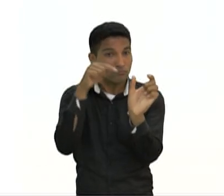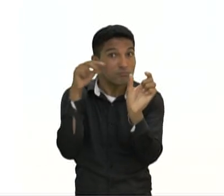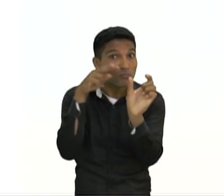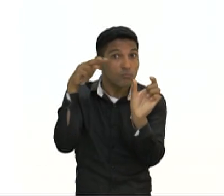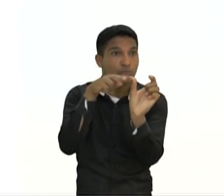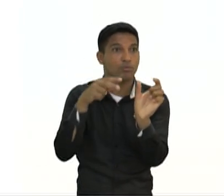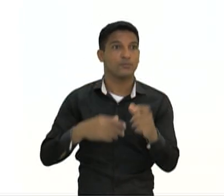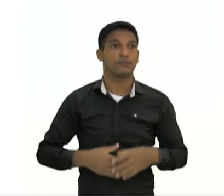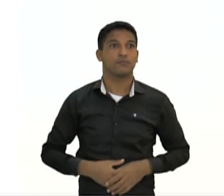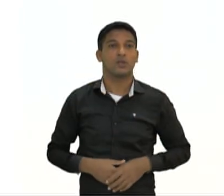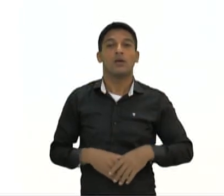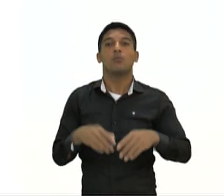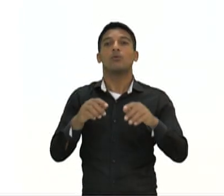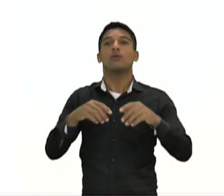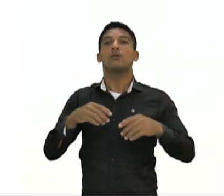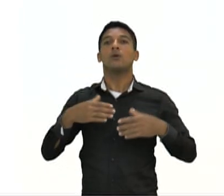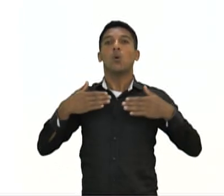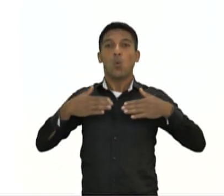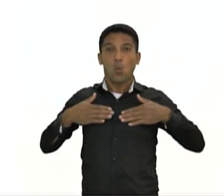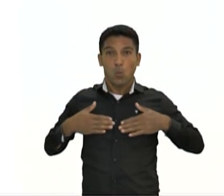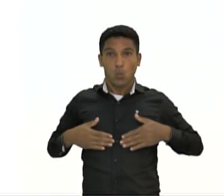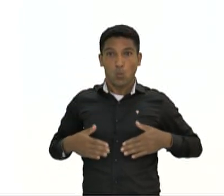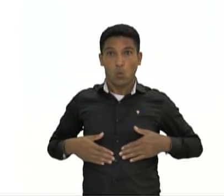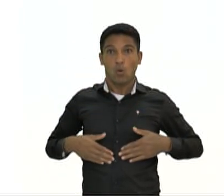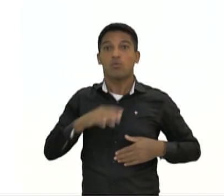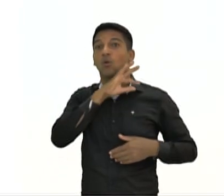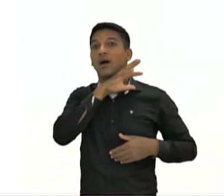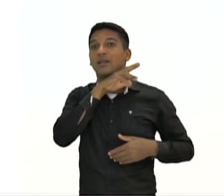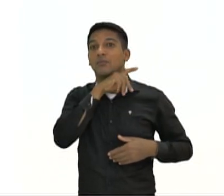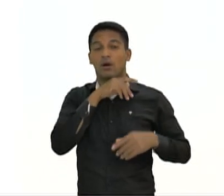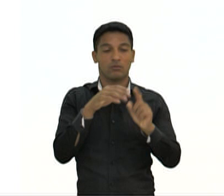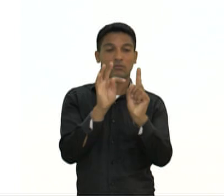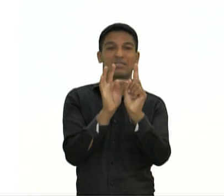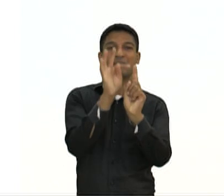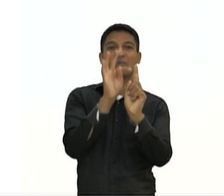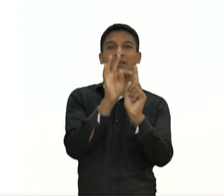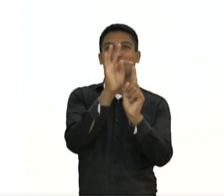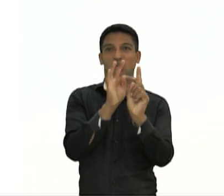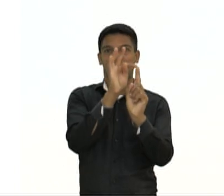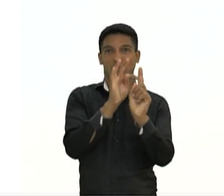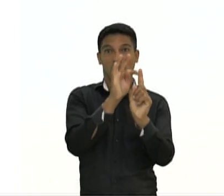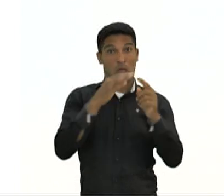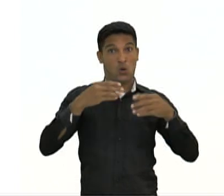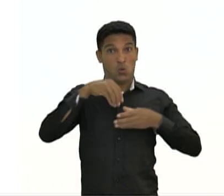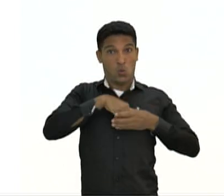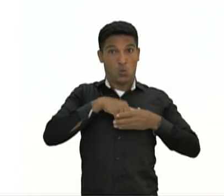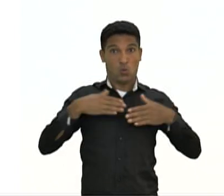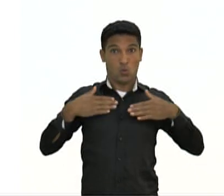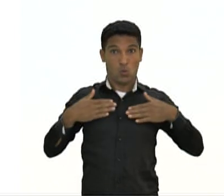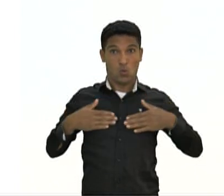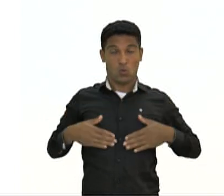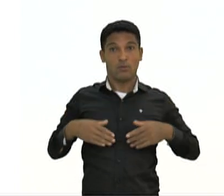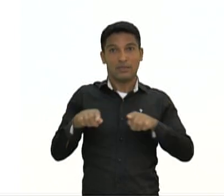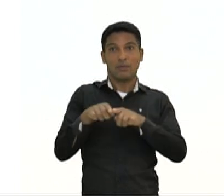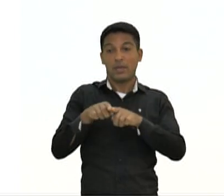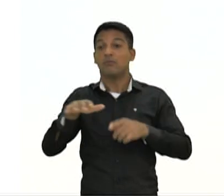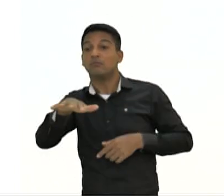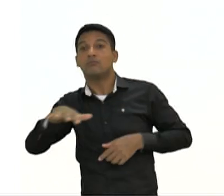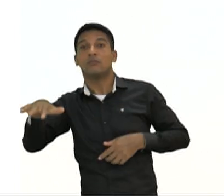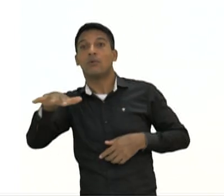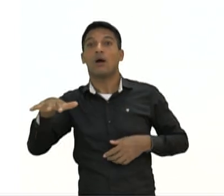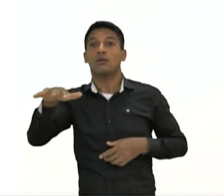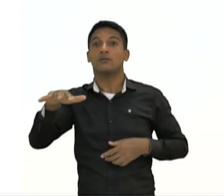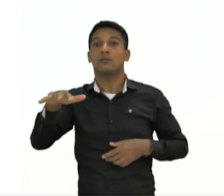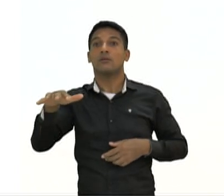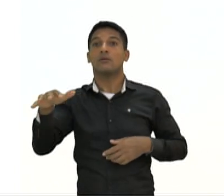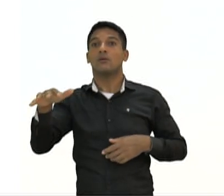ou seja, a variação da temperatura corporal e a variação da temperatura do ambiente. Quando eu tenho aqui um animal ectotérmico, aqui no